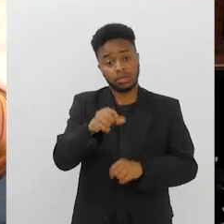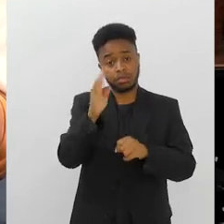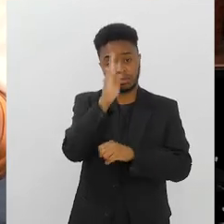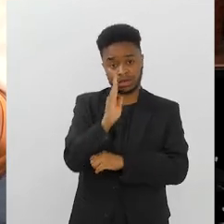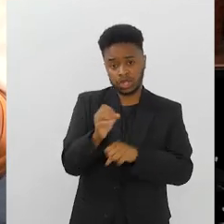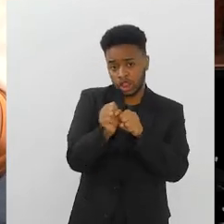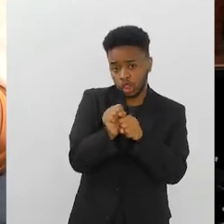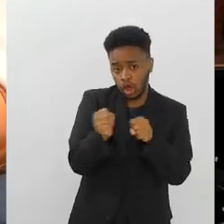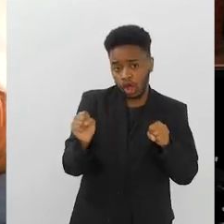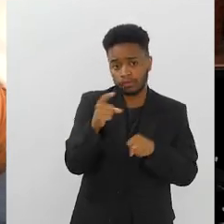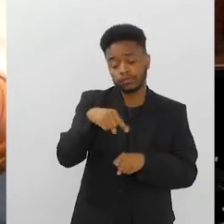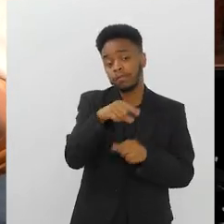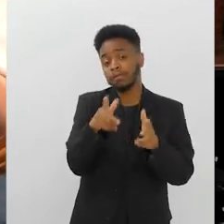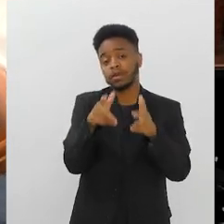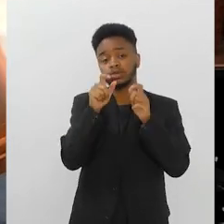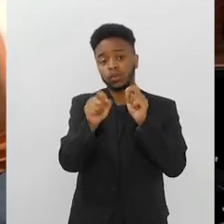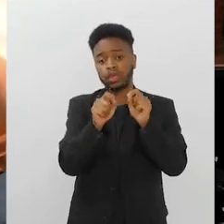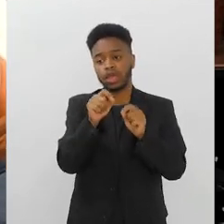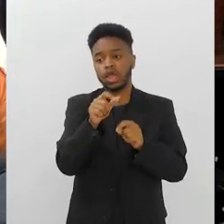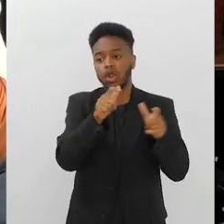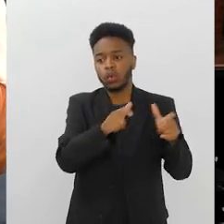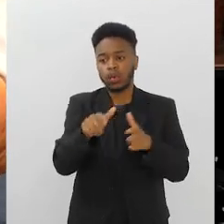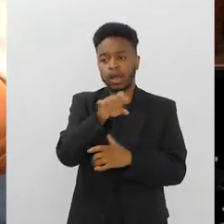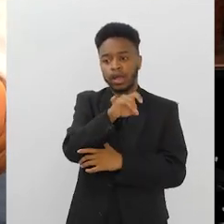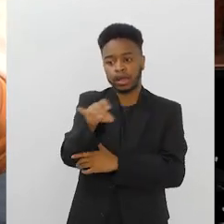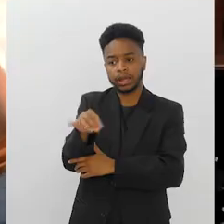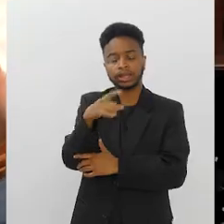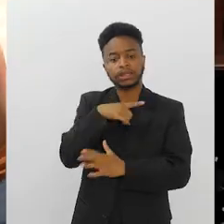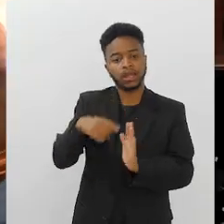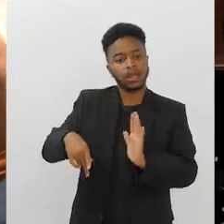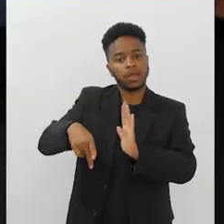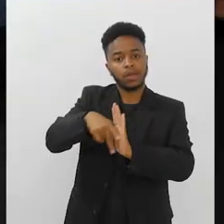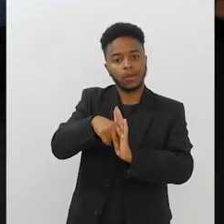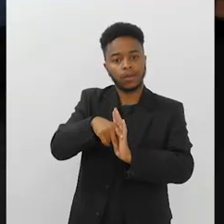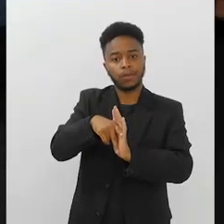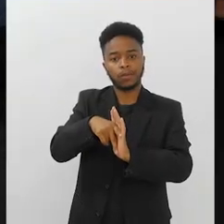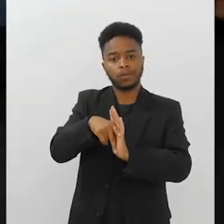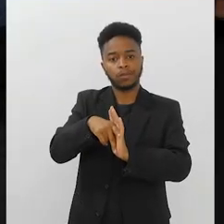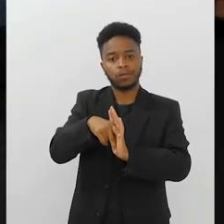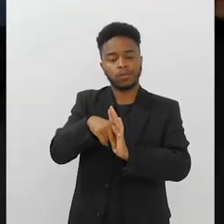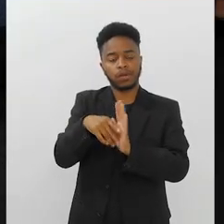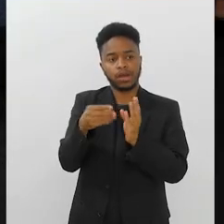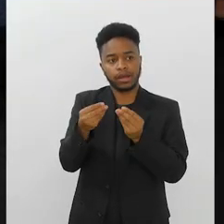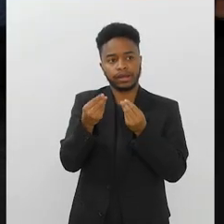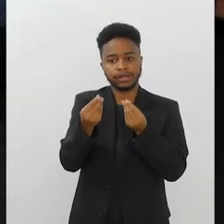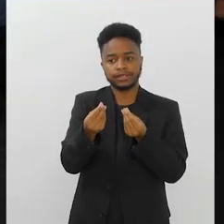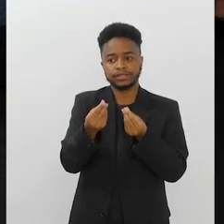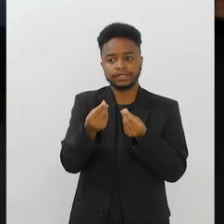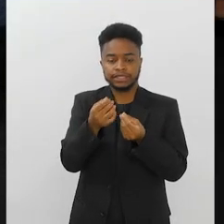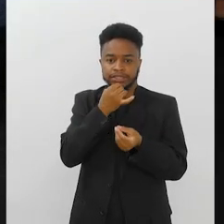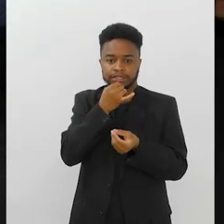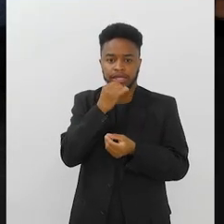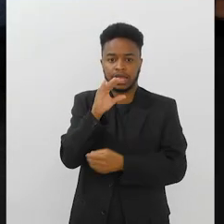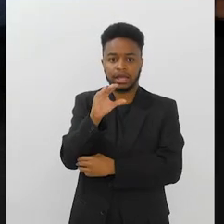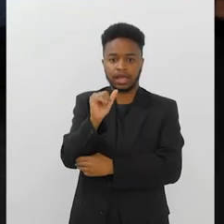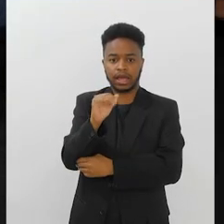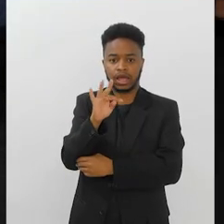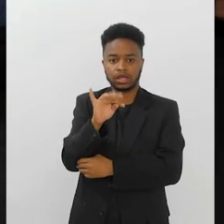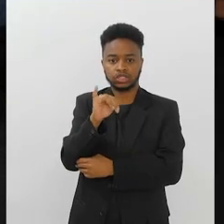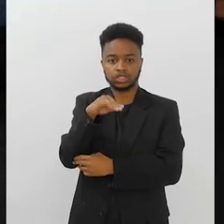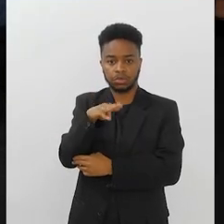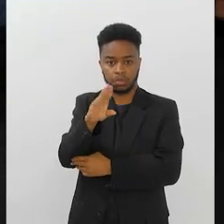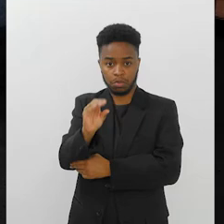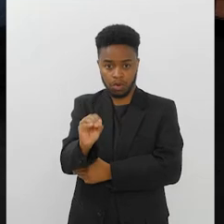é imenso você vê que aqui cada lugar tem o seu a sua a a a a a sua por